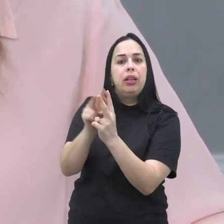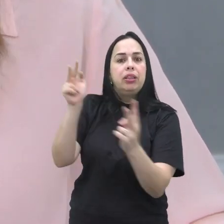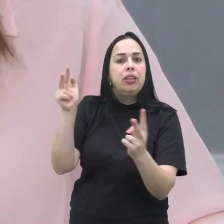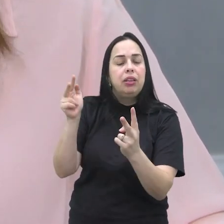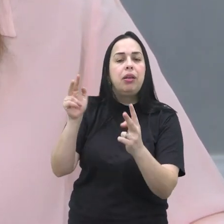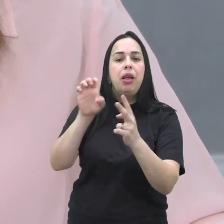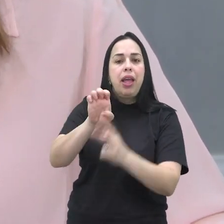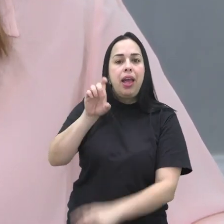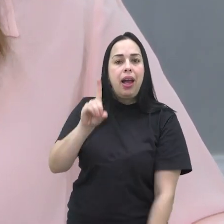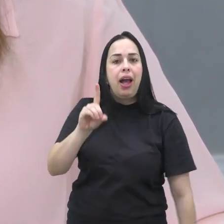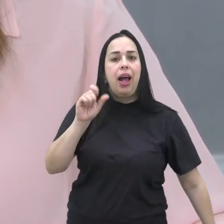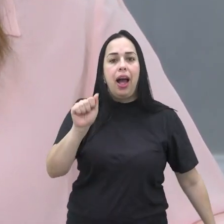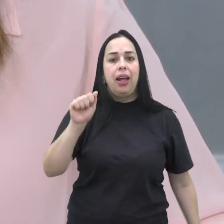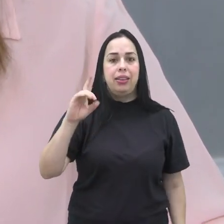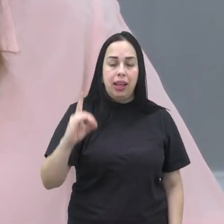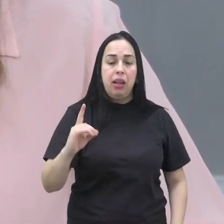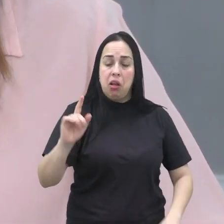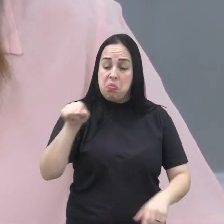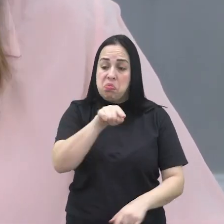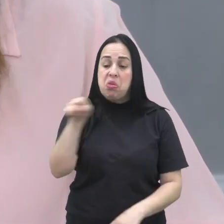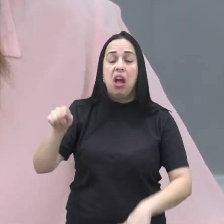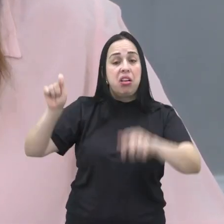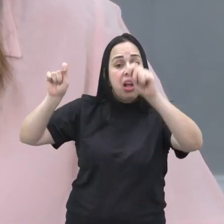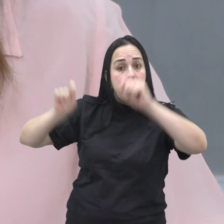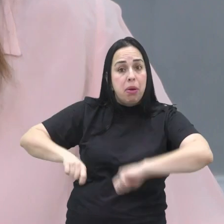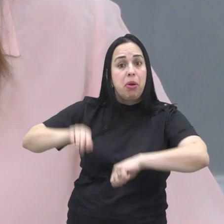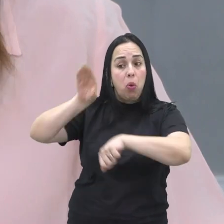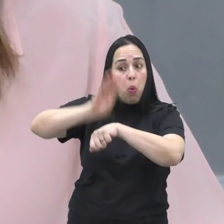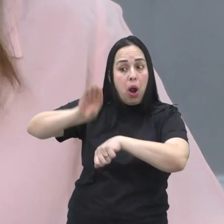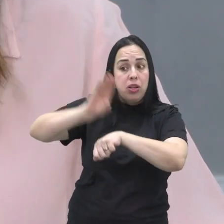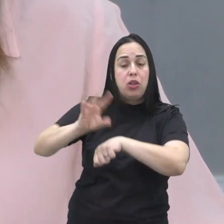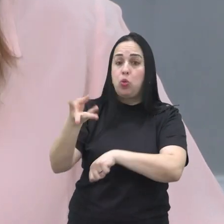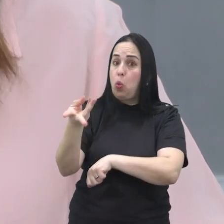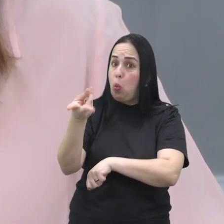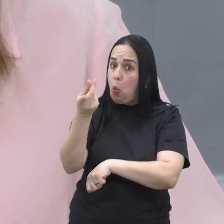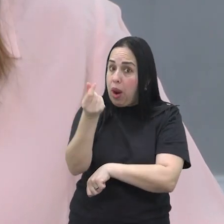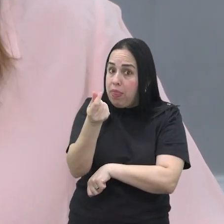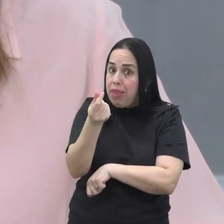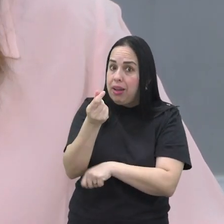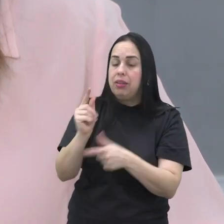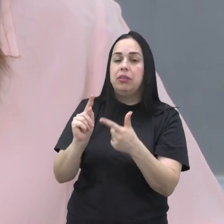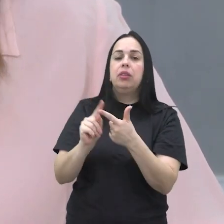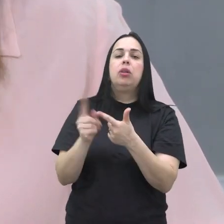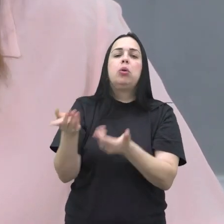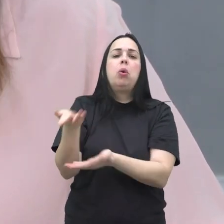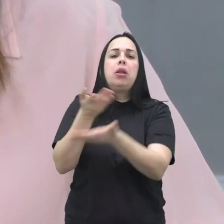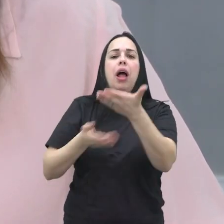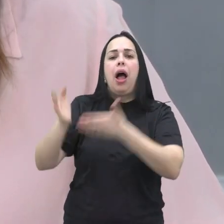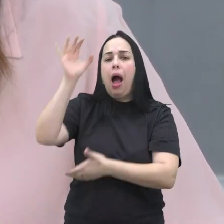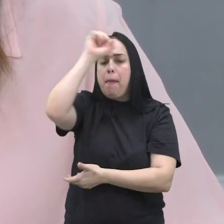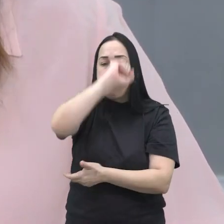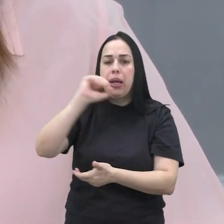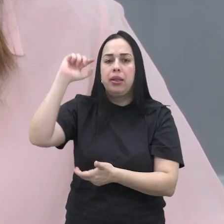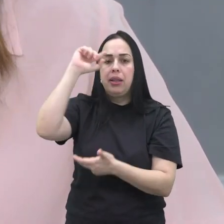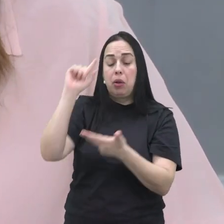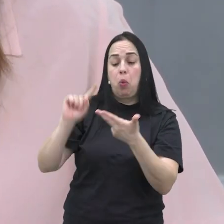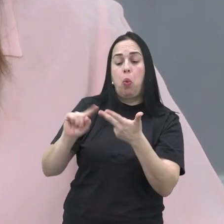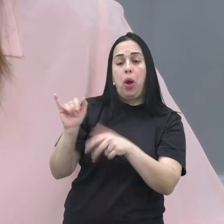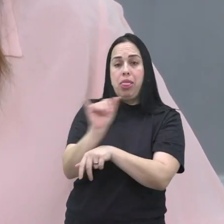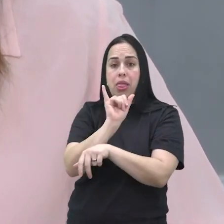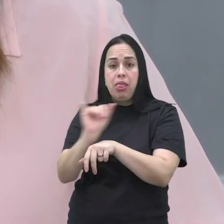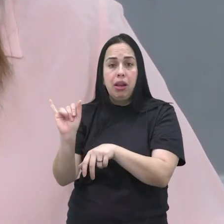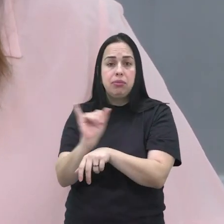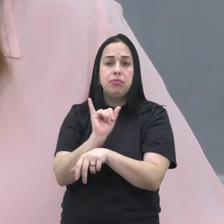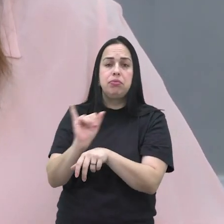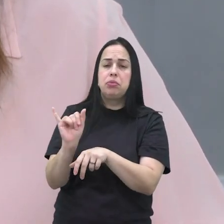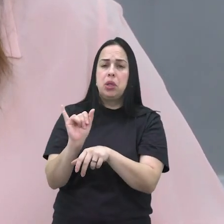que muitas pessoas descobriram que é possível manter um curso de qualidade, manter uma interação a partir